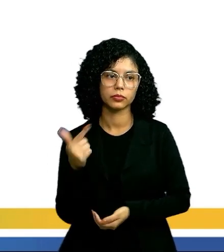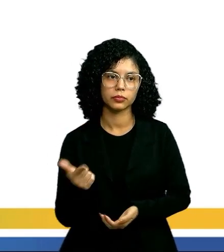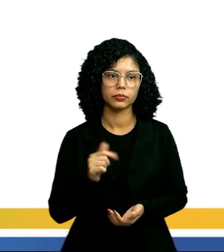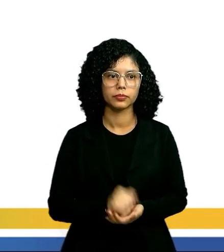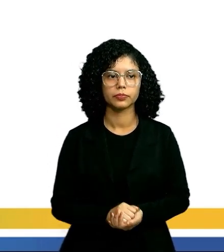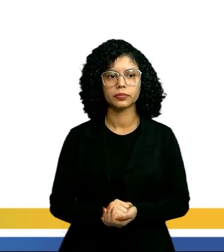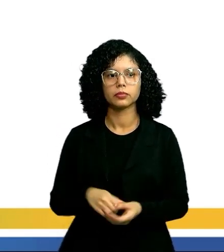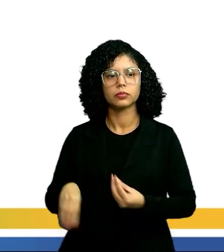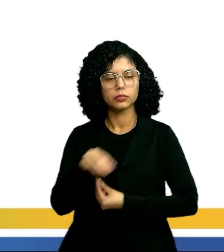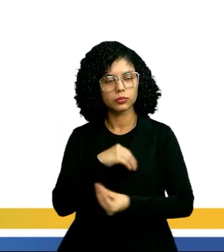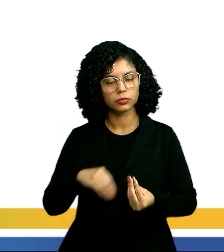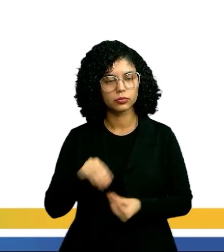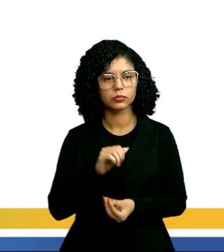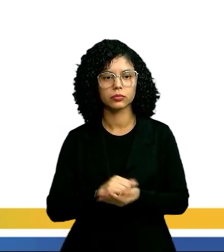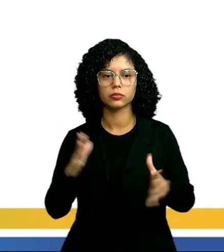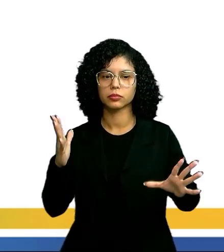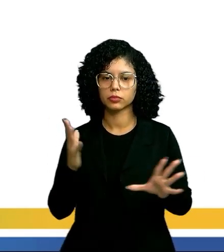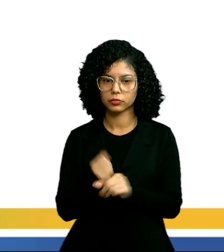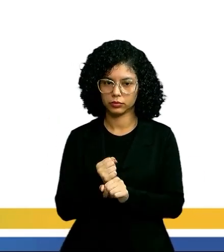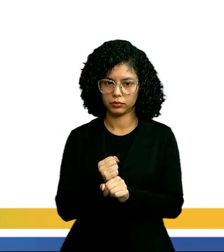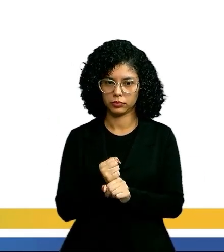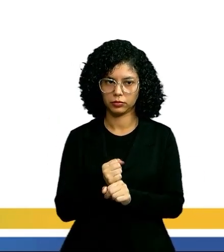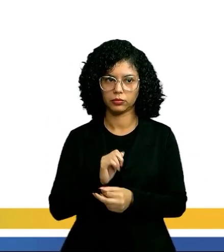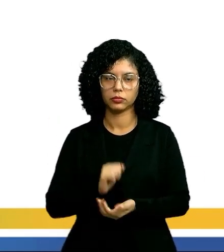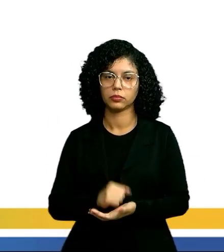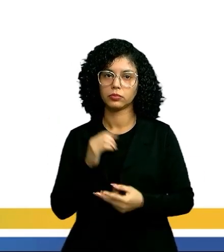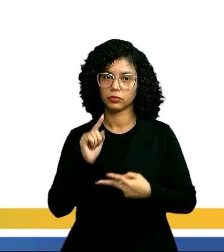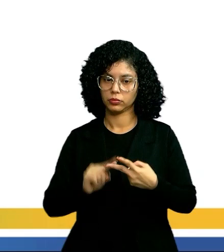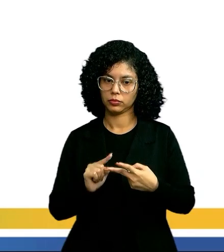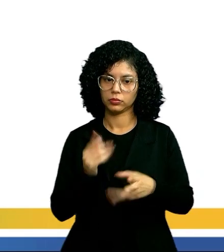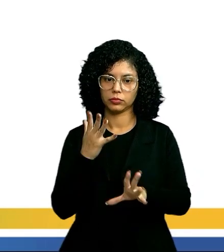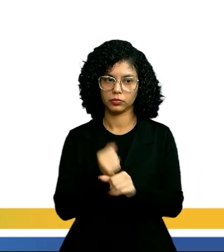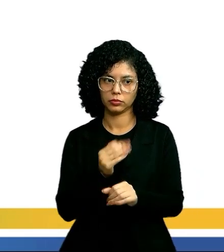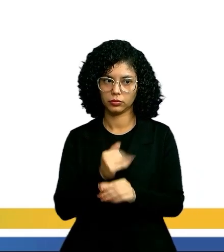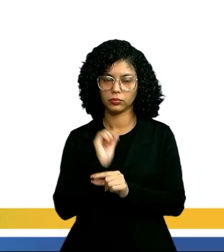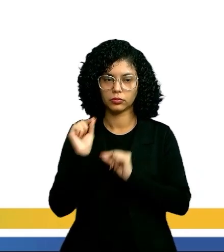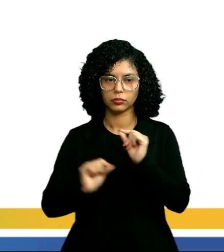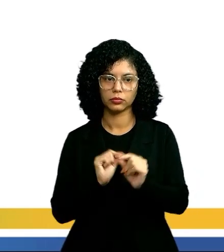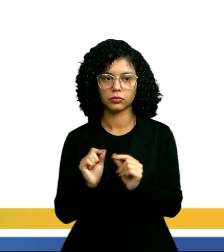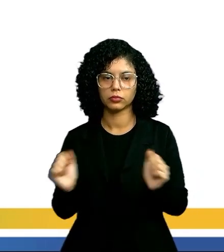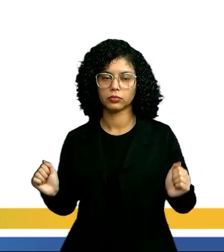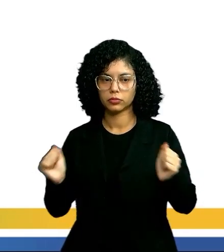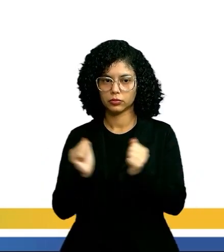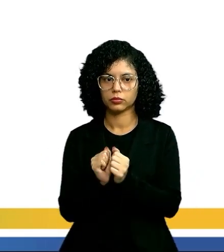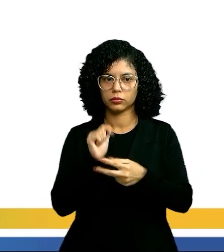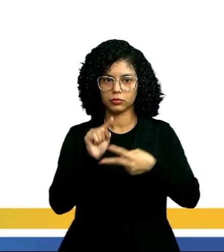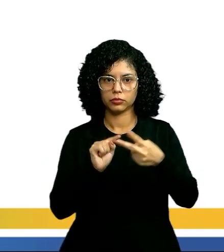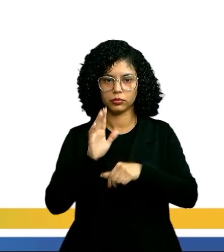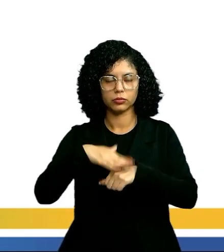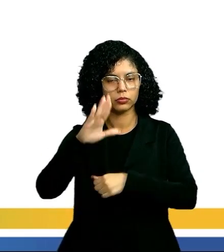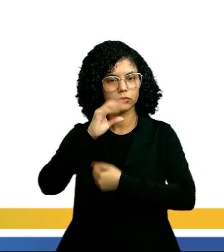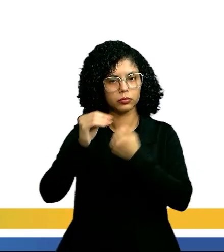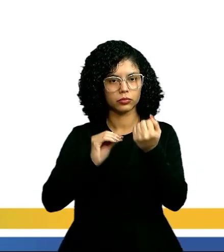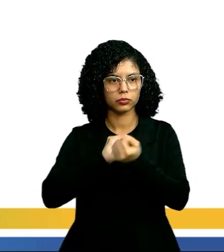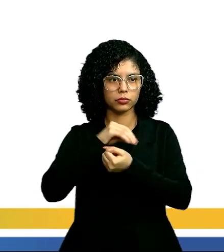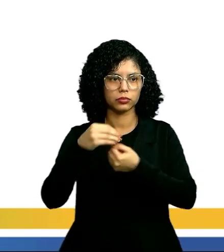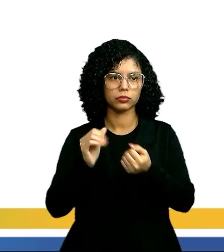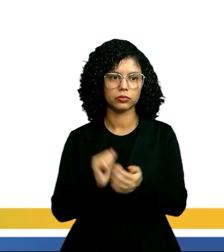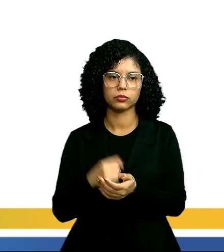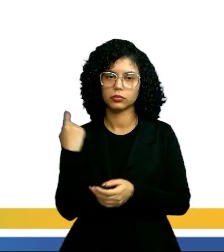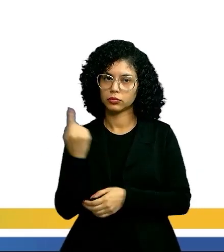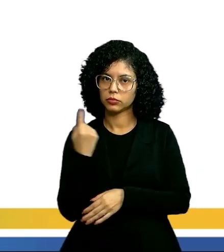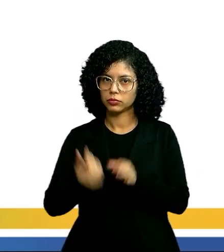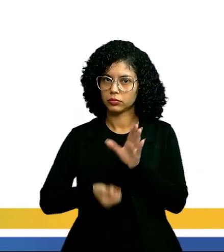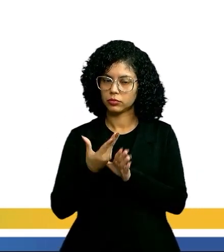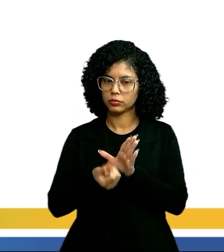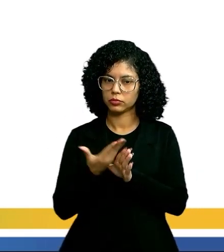Próxima, reações de adição. Nesse tipo de reação, temos a união de 2 ou mais moléculas e a